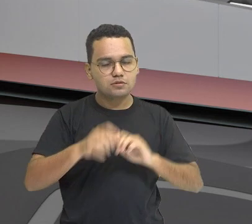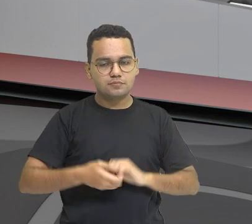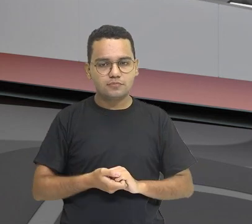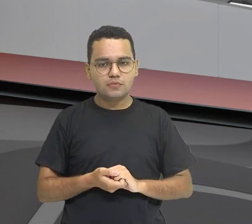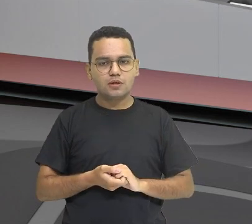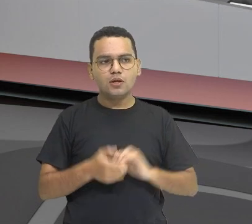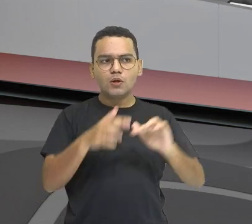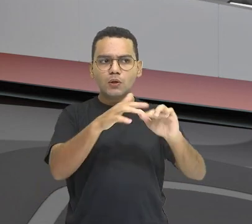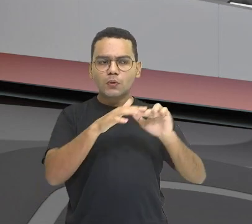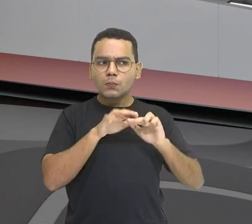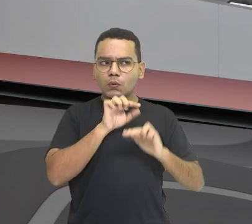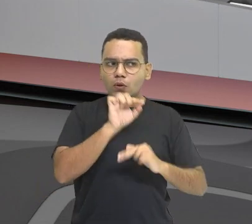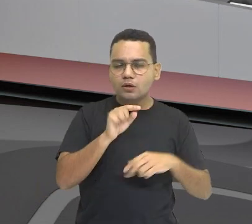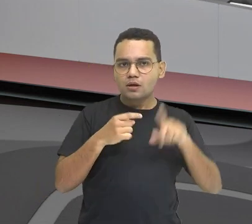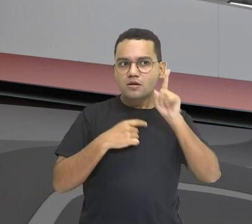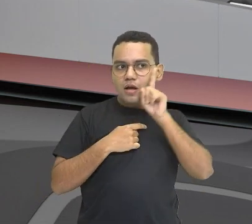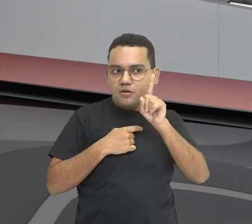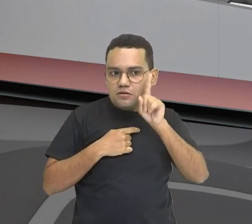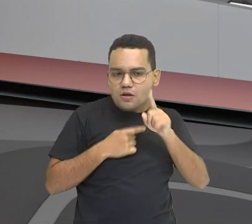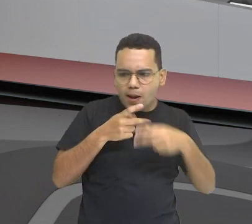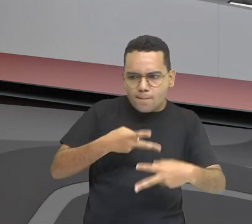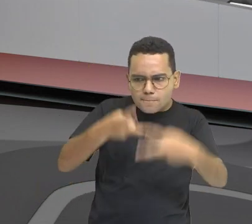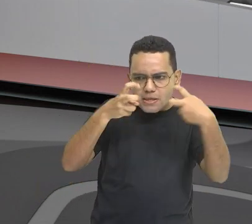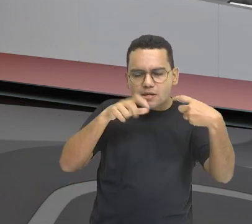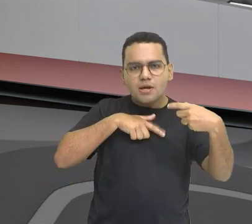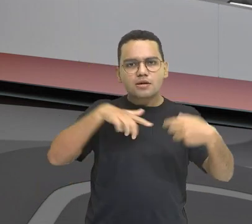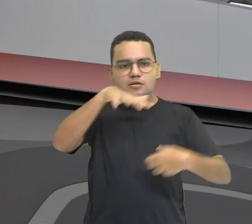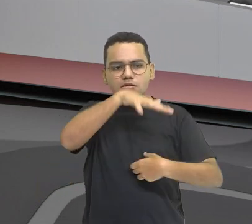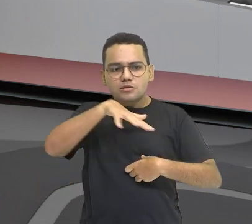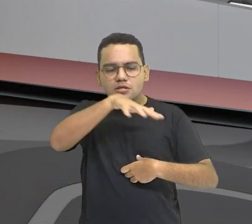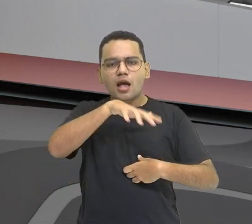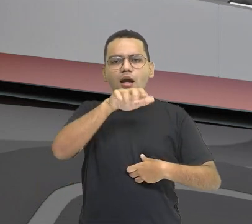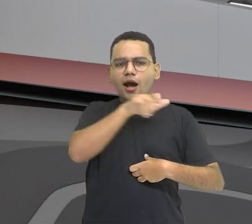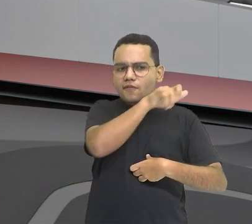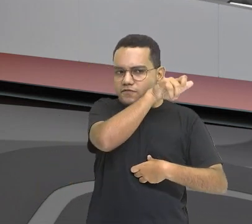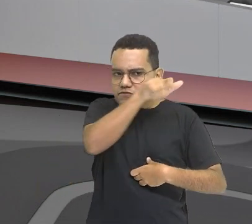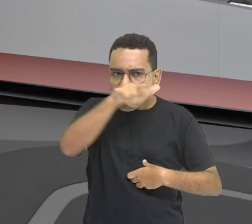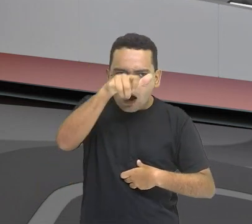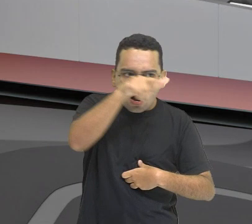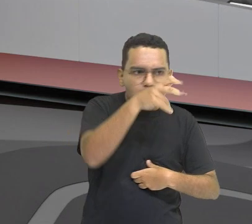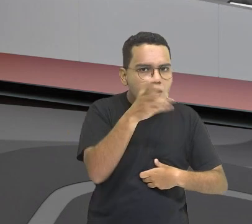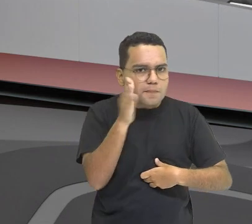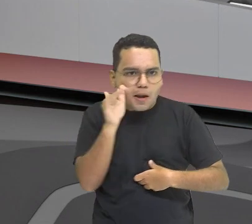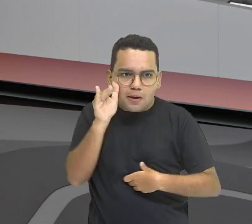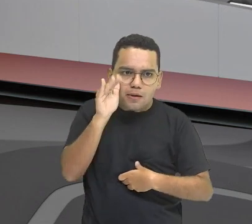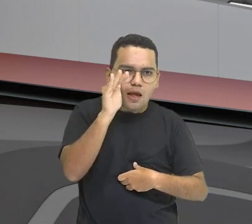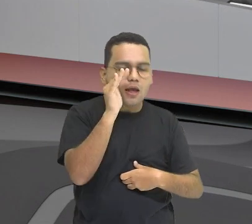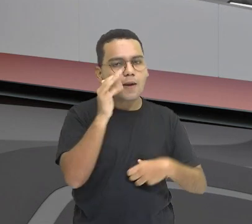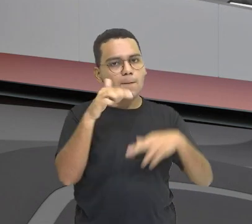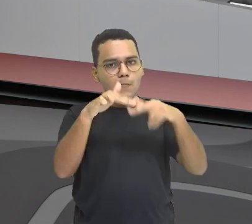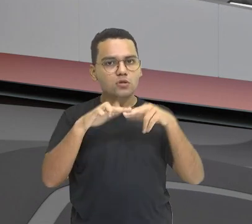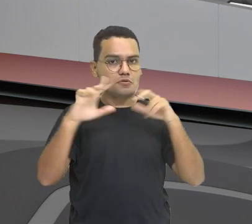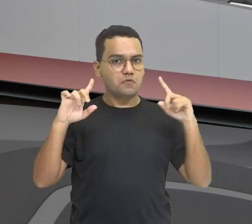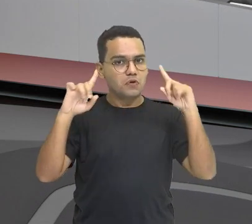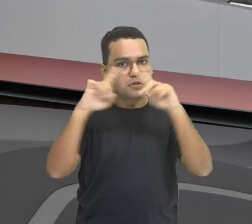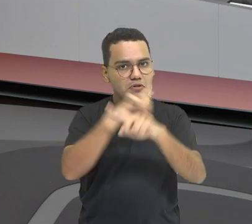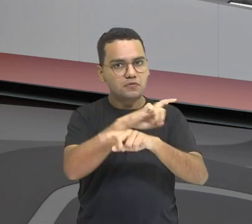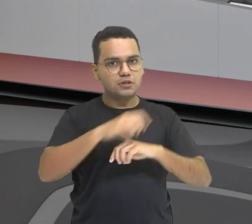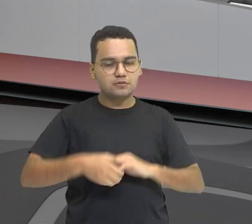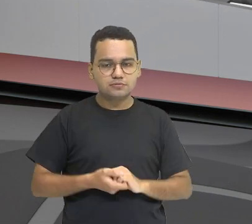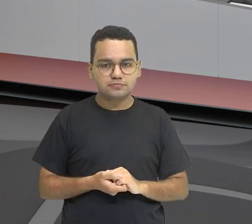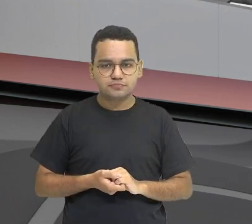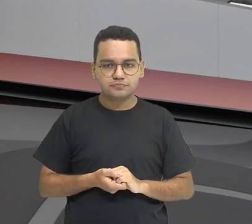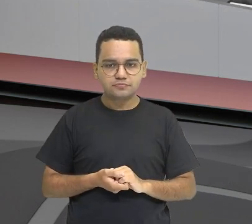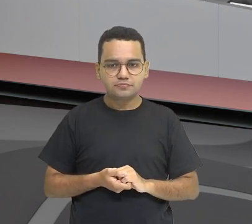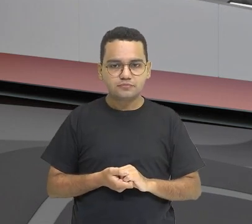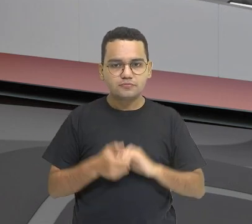americanos descobriram isso pelos aviões espiões, que na época era muito comum, certo? E aí foi uma verdadeira tensão. Para ser mais preciso,